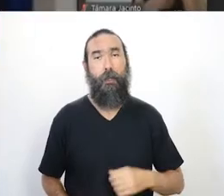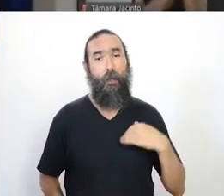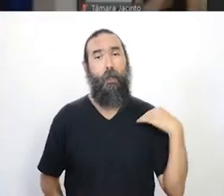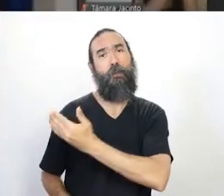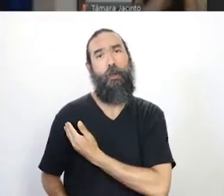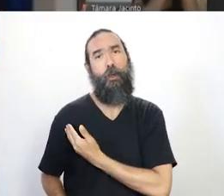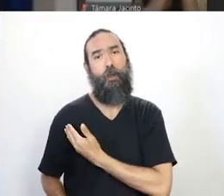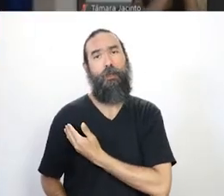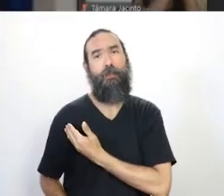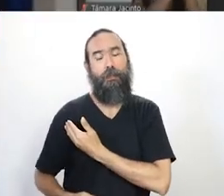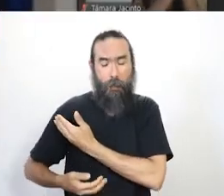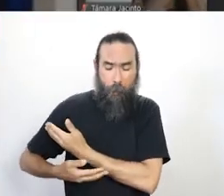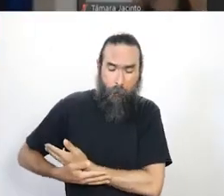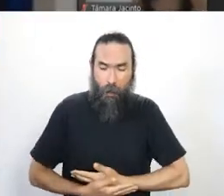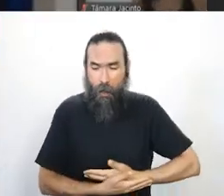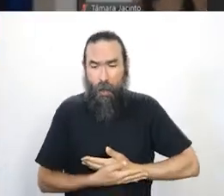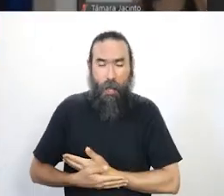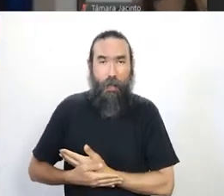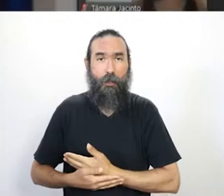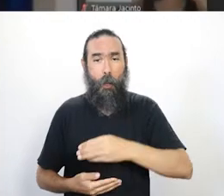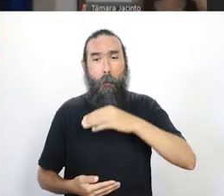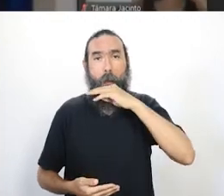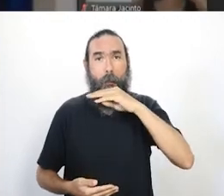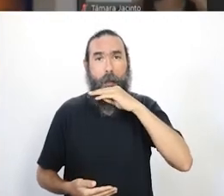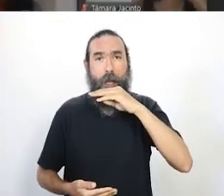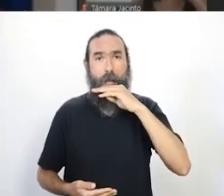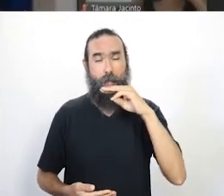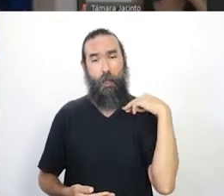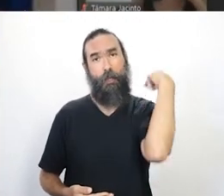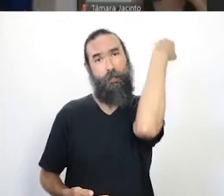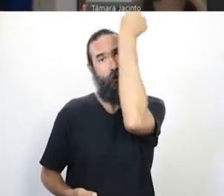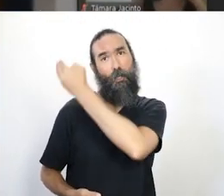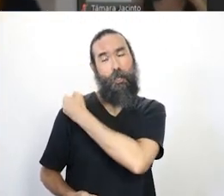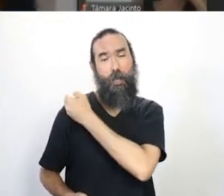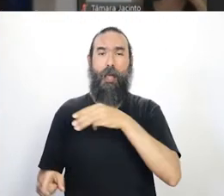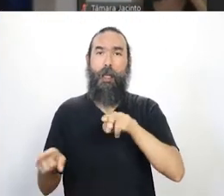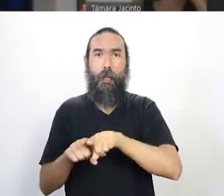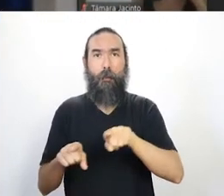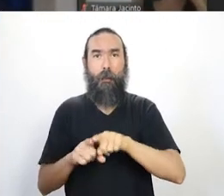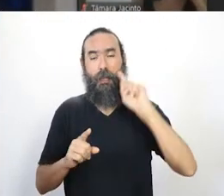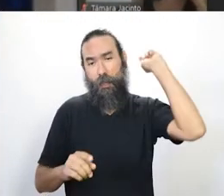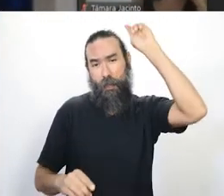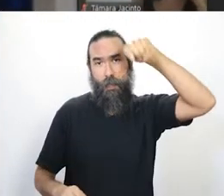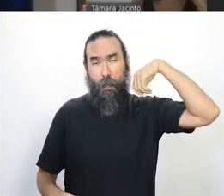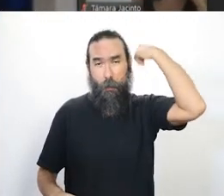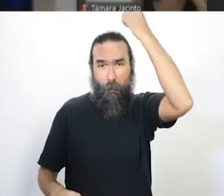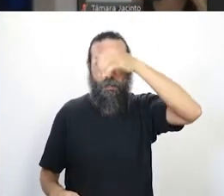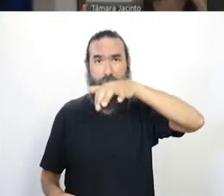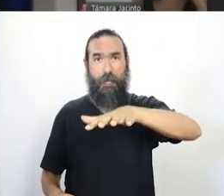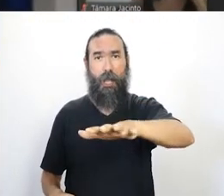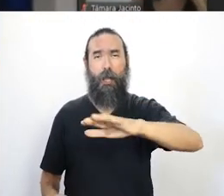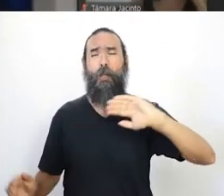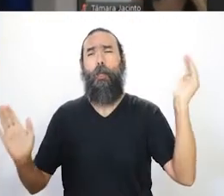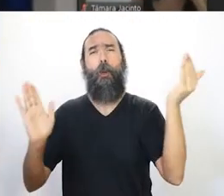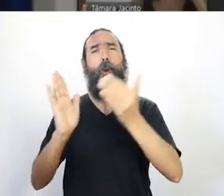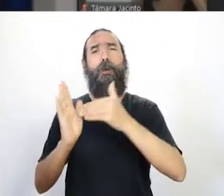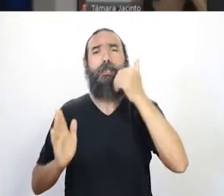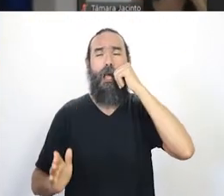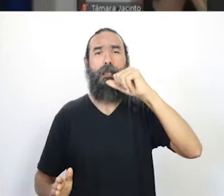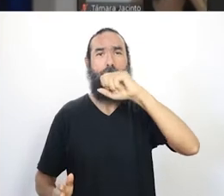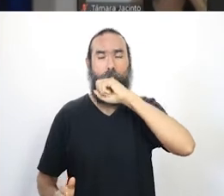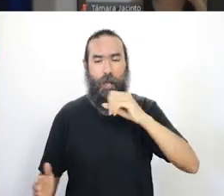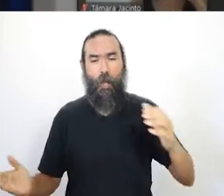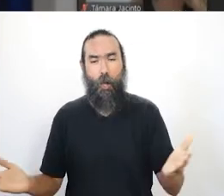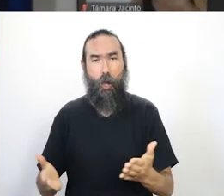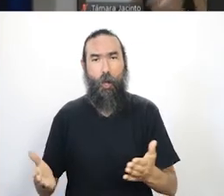Todos nós, nos braços da Mãe Terra, de Nossa Senhora, de Iemanjá, de todas as mães, nesse momento,